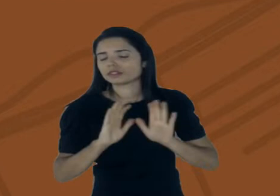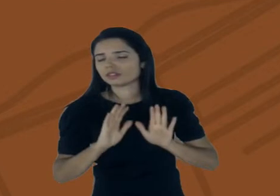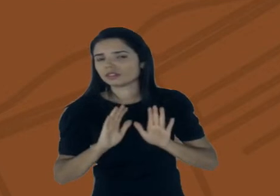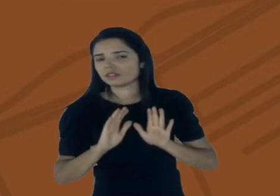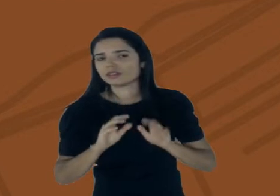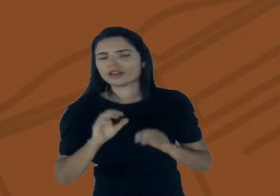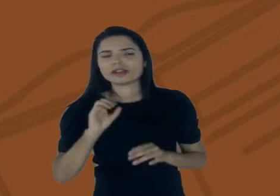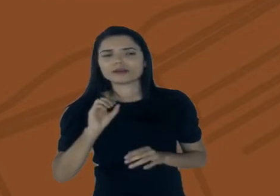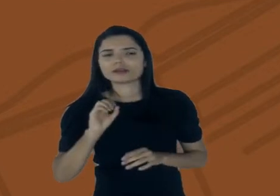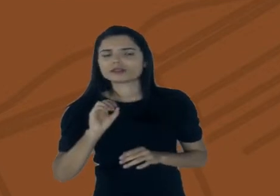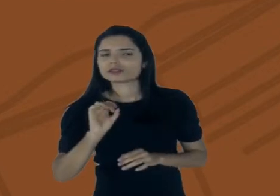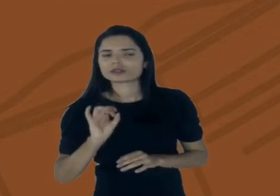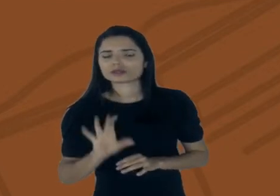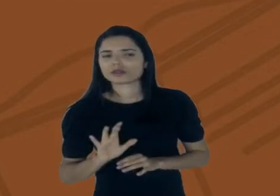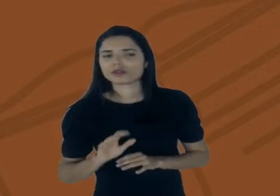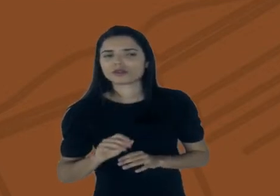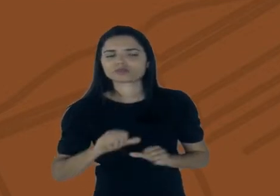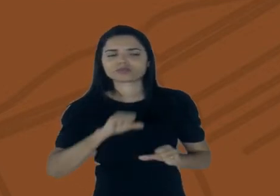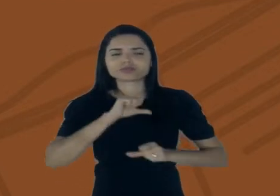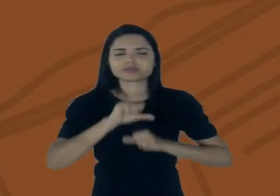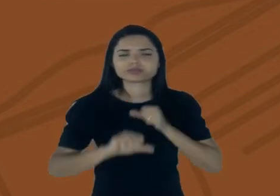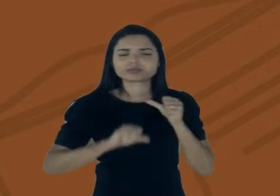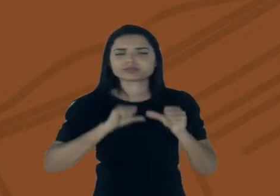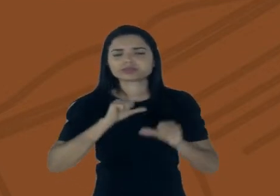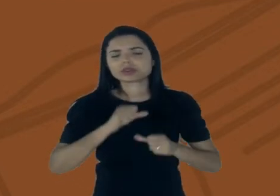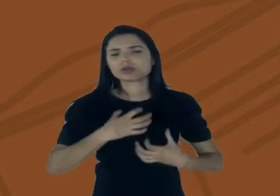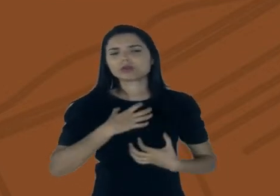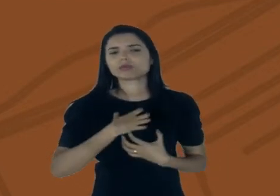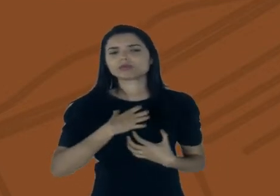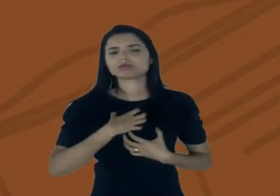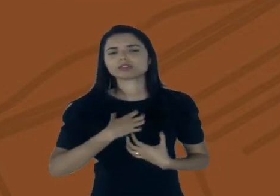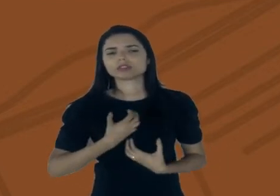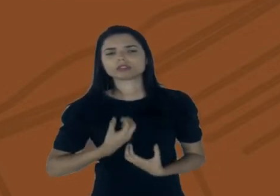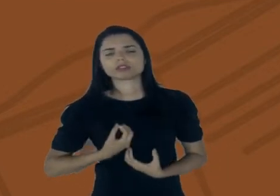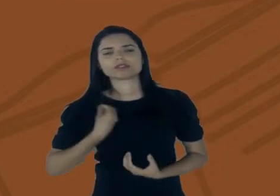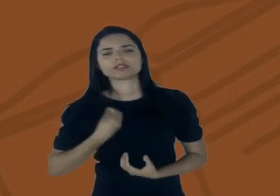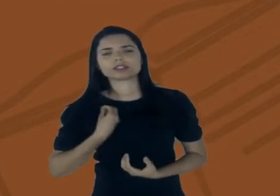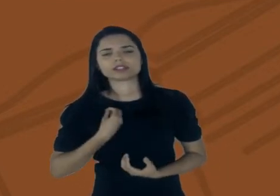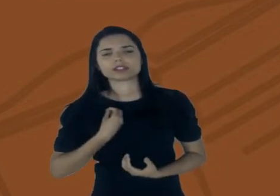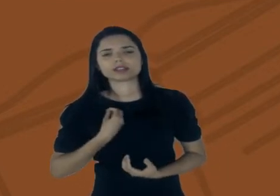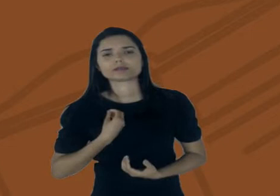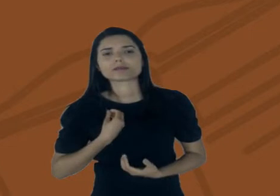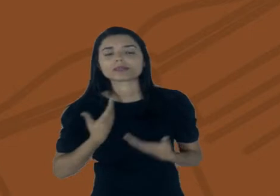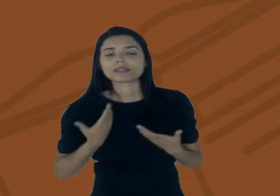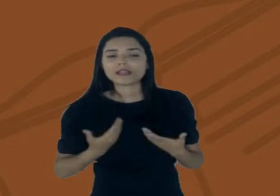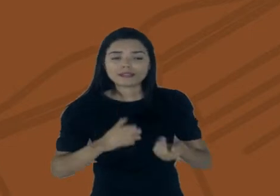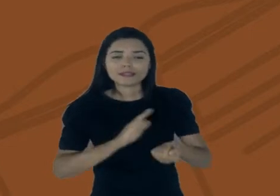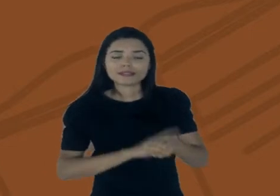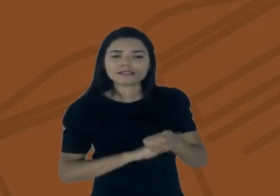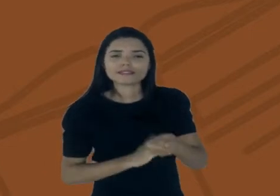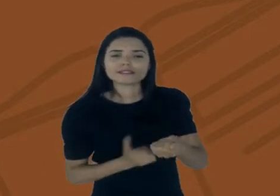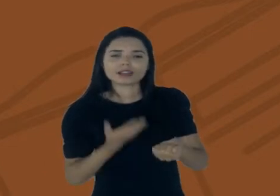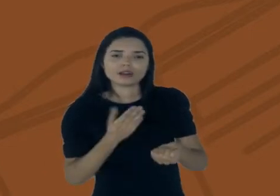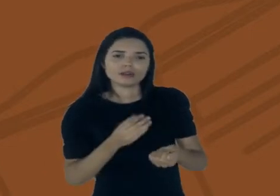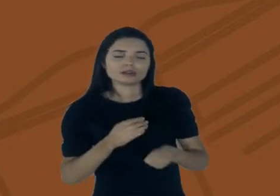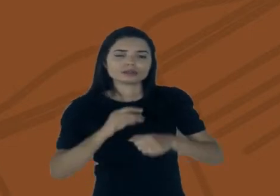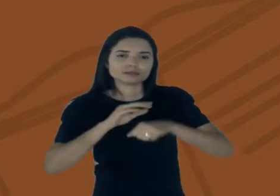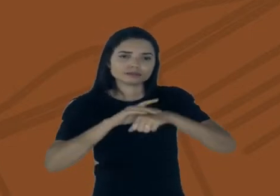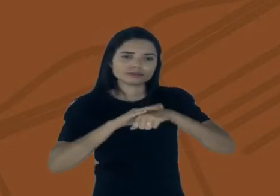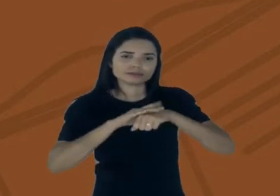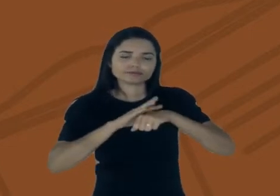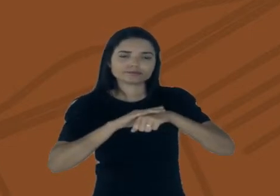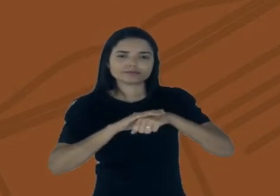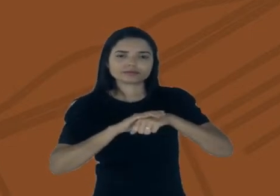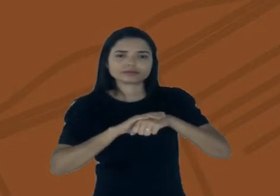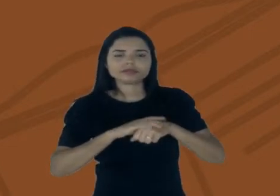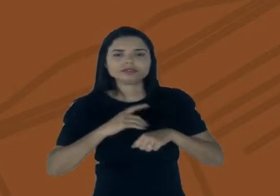hábitos. Então, vejam, a hipertensão é uma doença, né, que ela vai favorecer, que ela